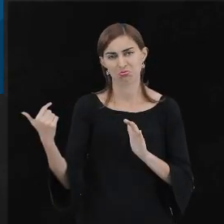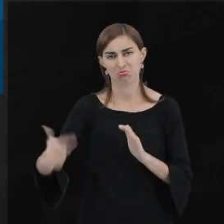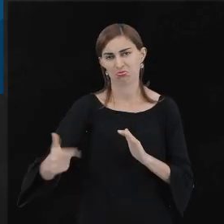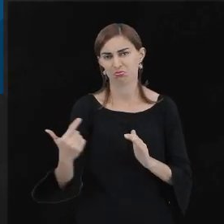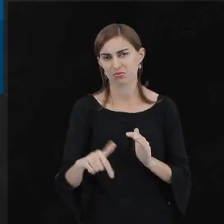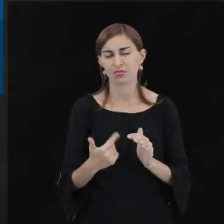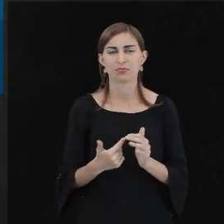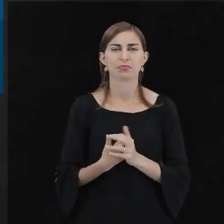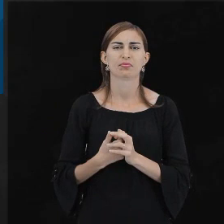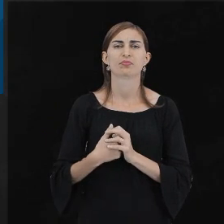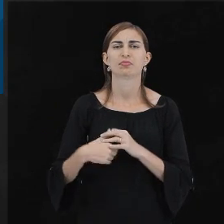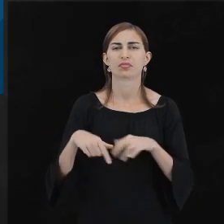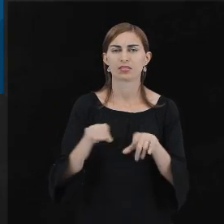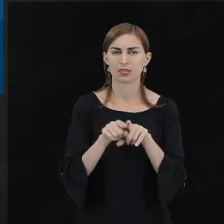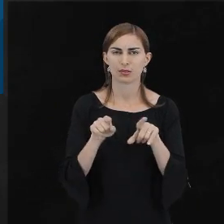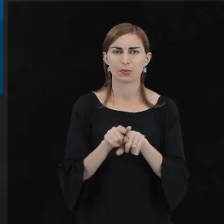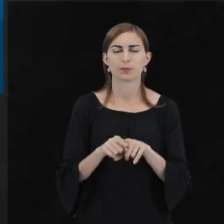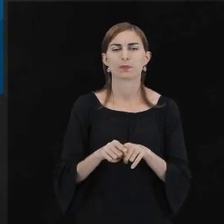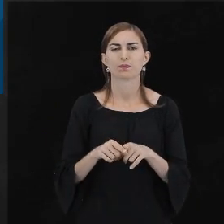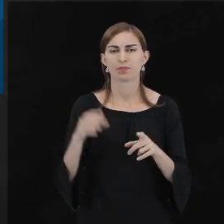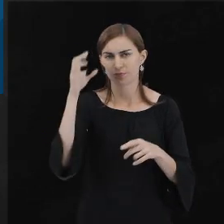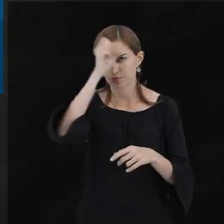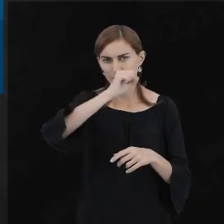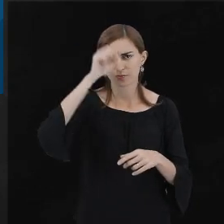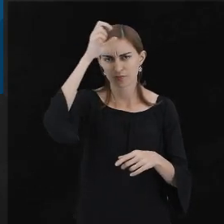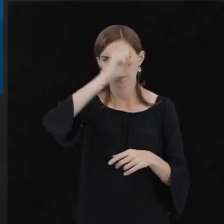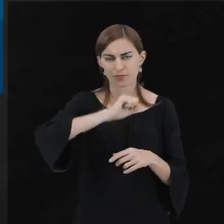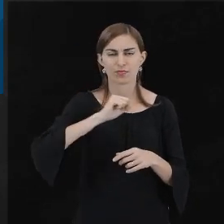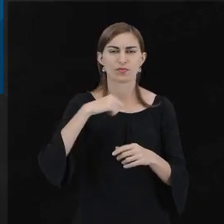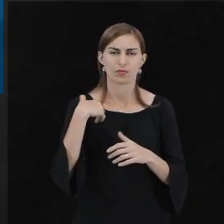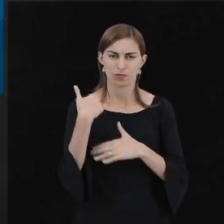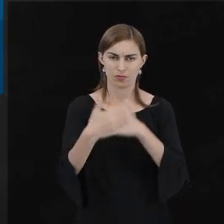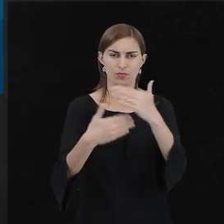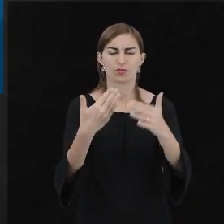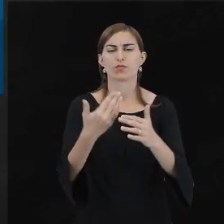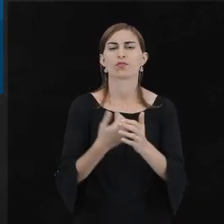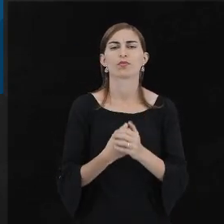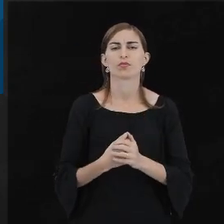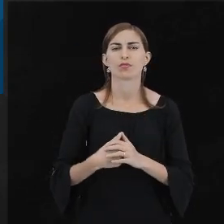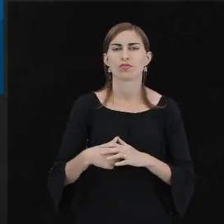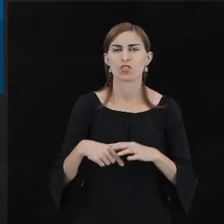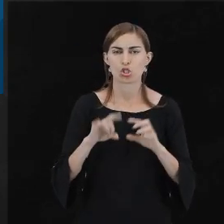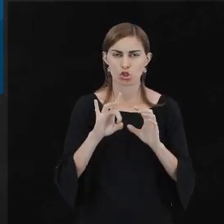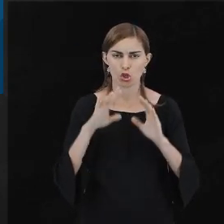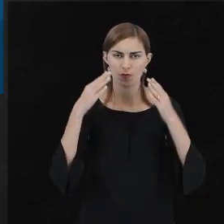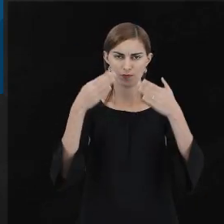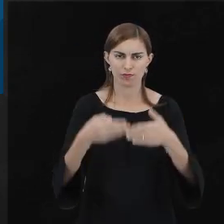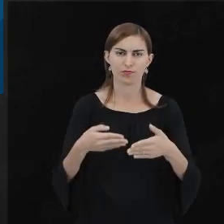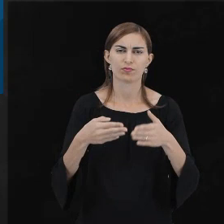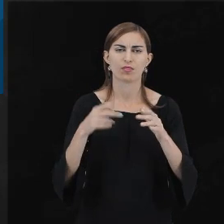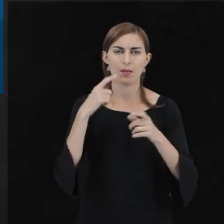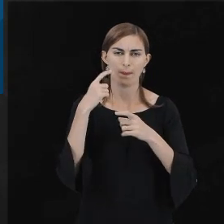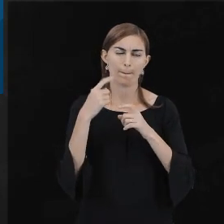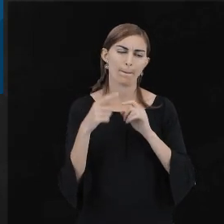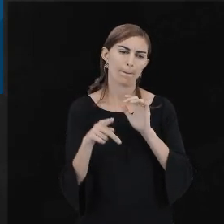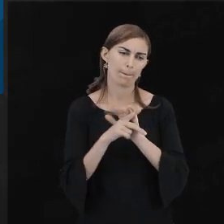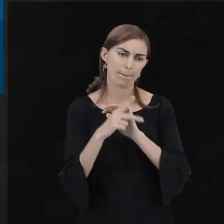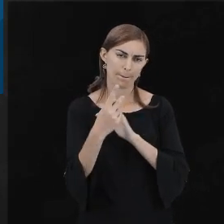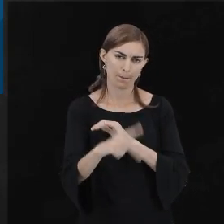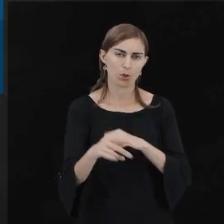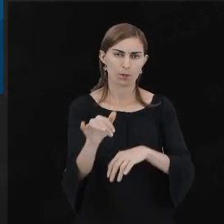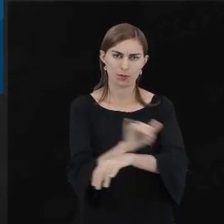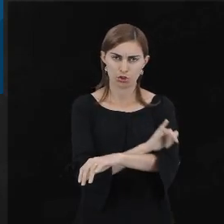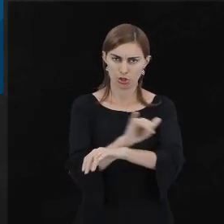mais homogeneidade, sem contemplar a diversidade dos estudantes e os seus diferentes estilos, ritmos, gostos